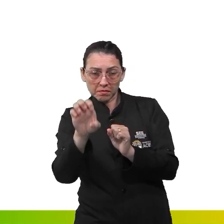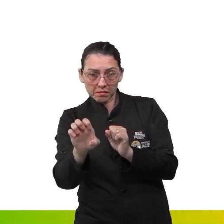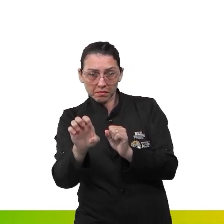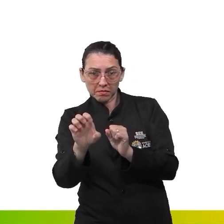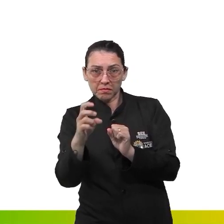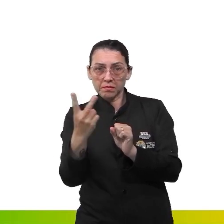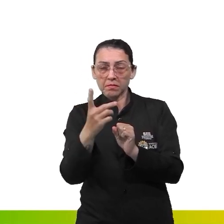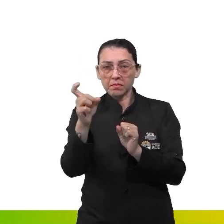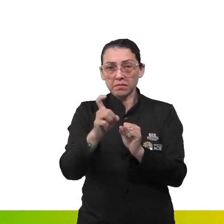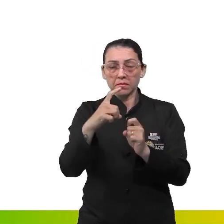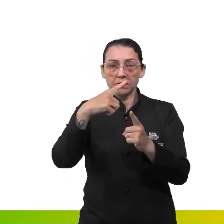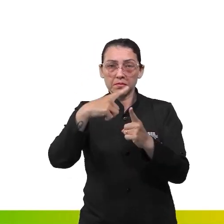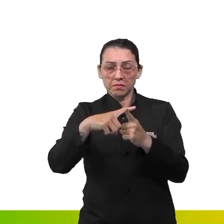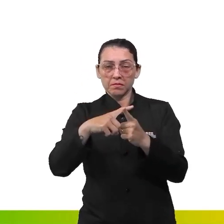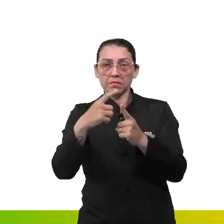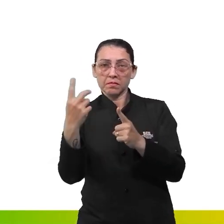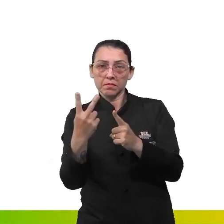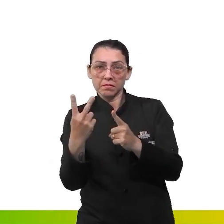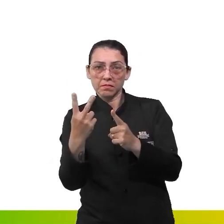2x mais 2.